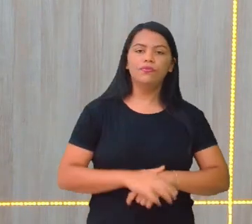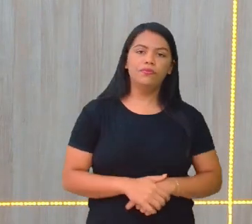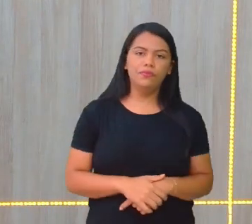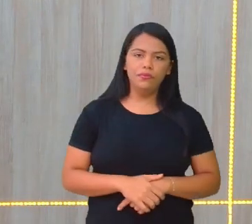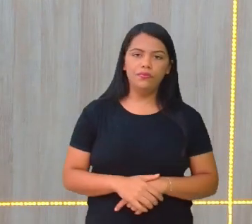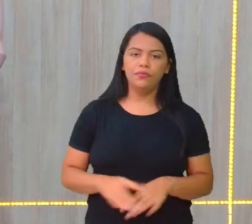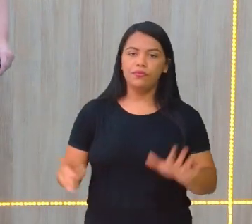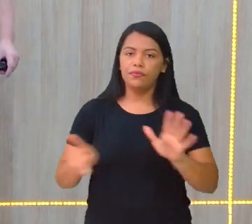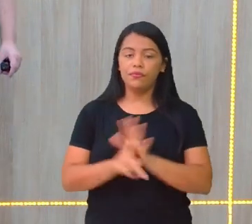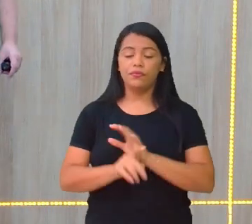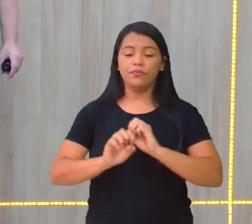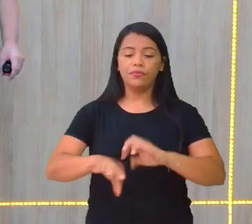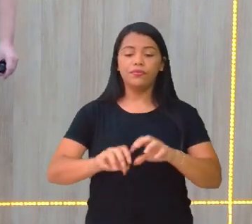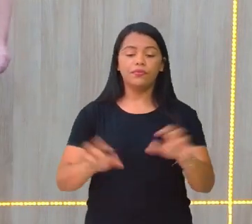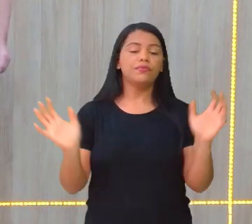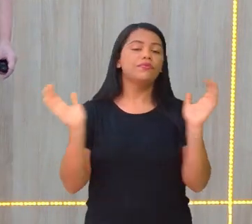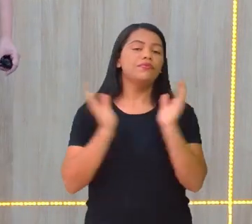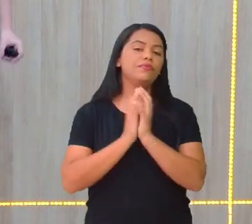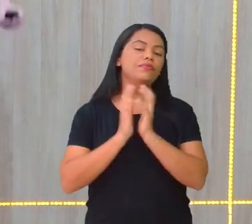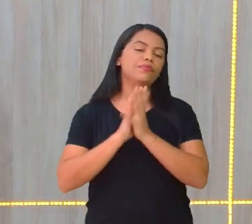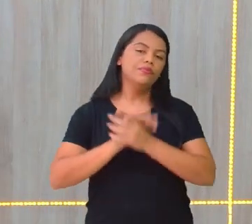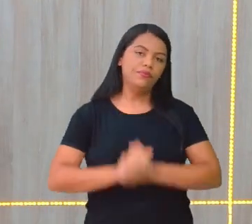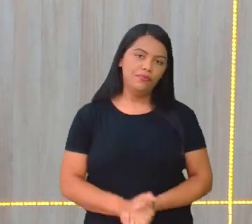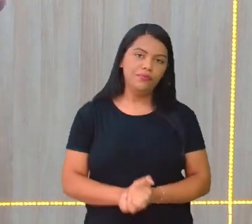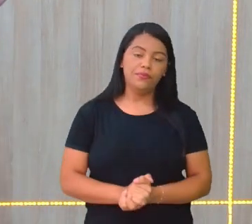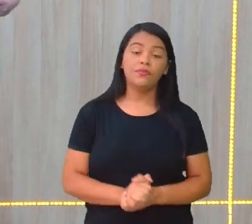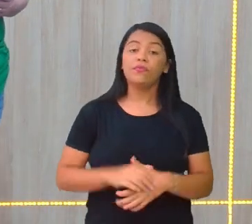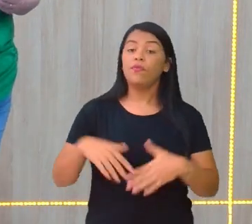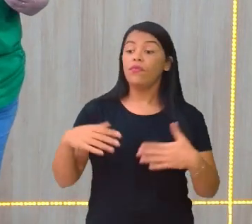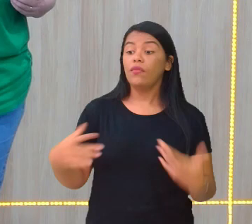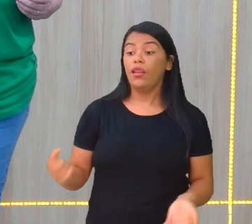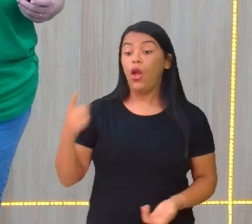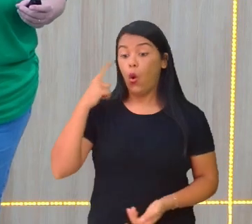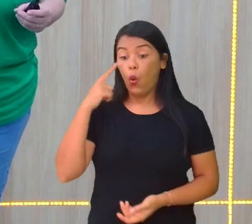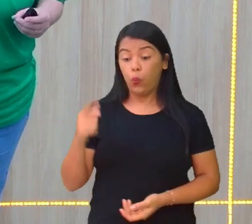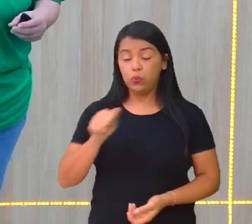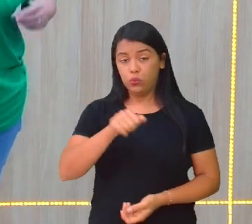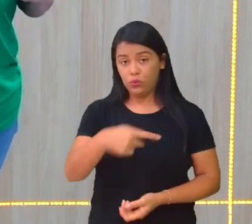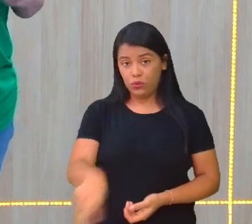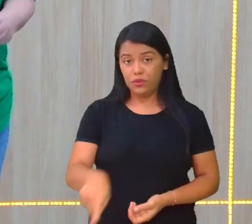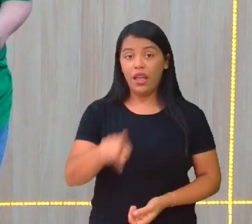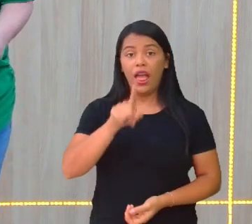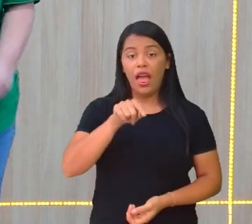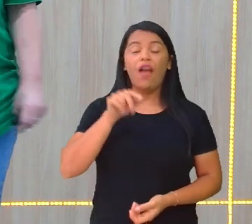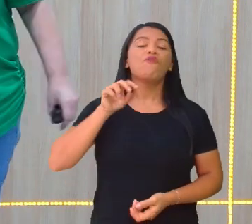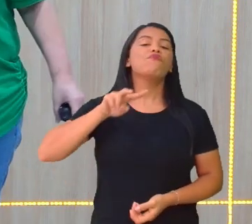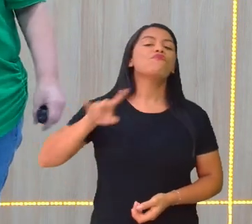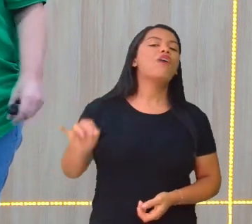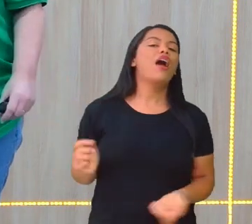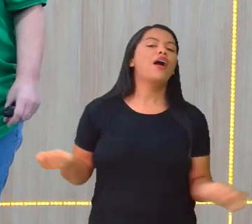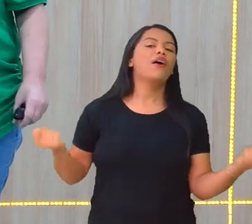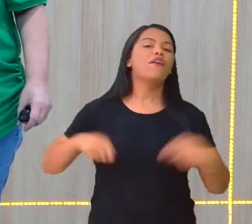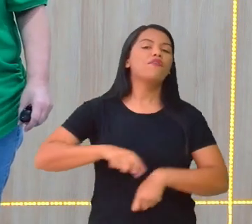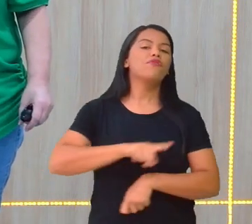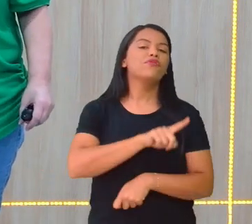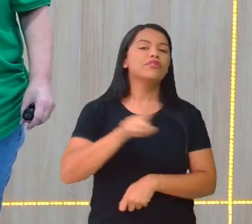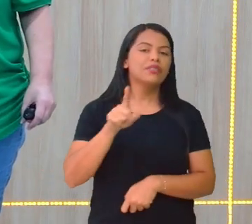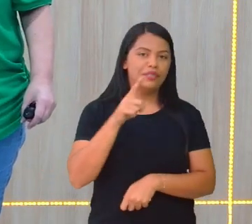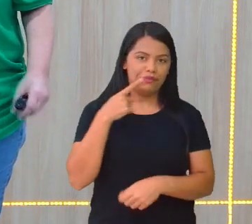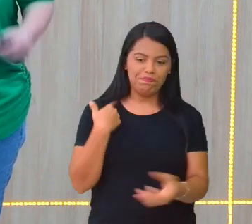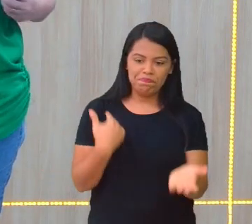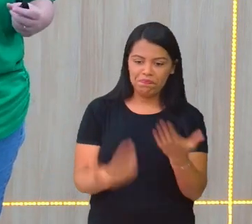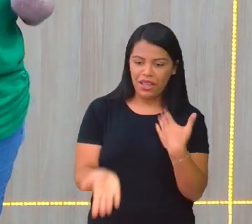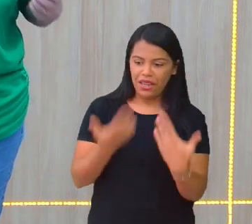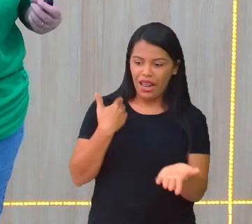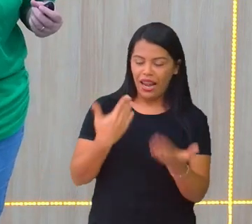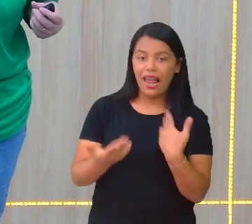Educa Recife, tá? Esse aplicativo é que vai permitir você falar com o chat.